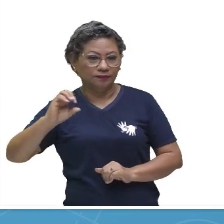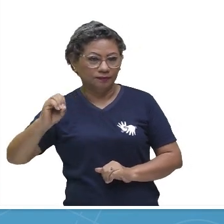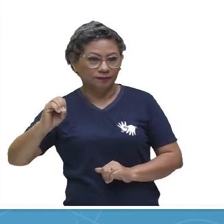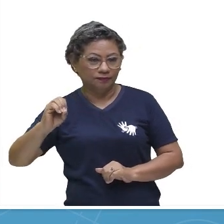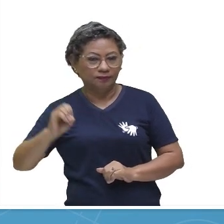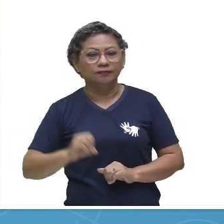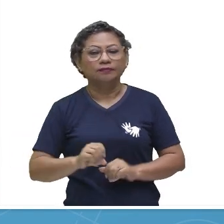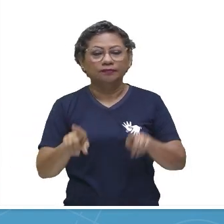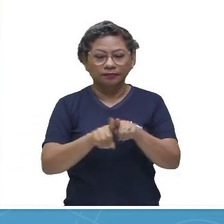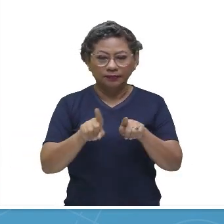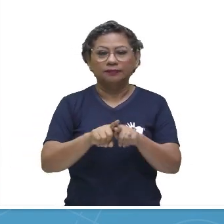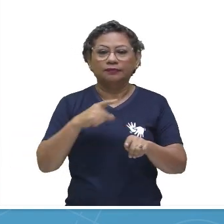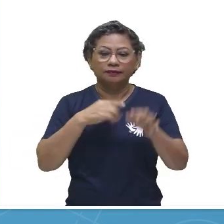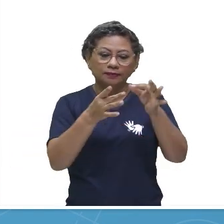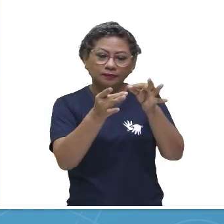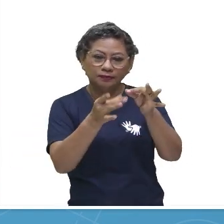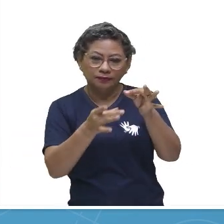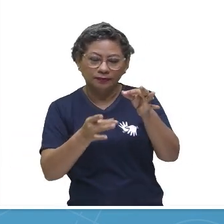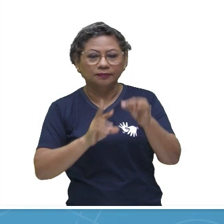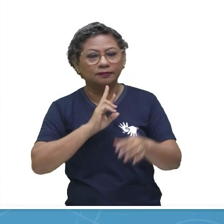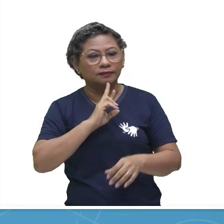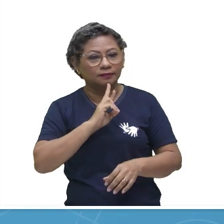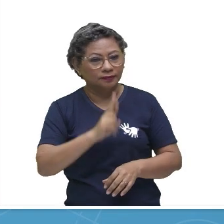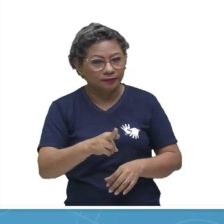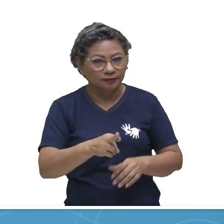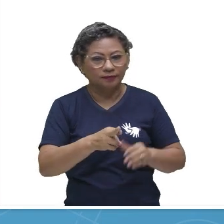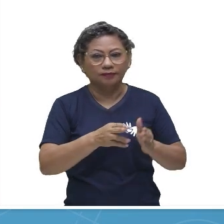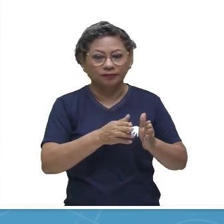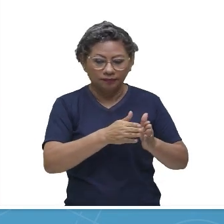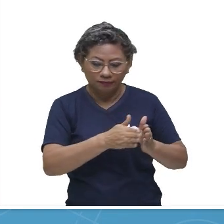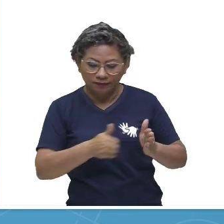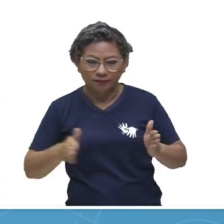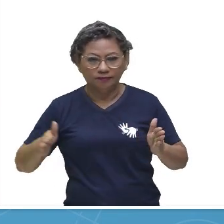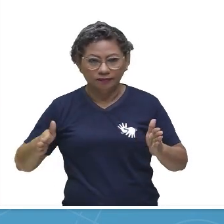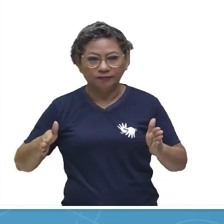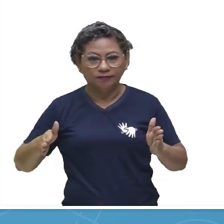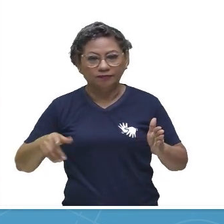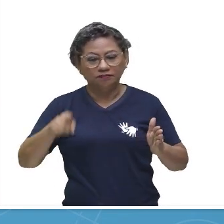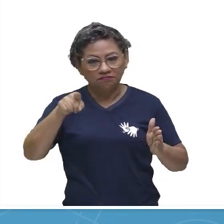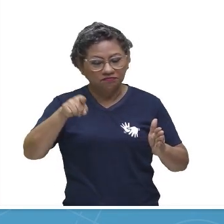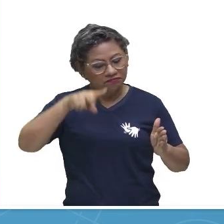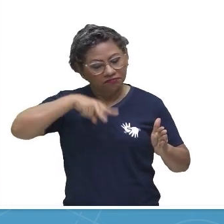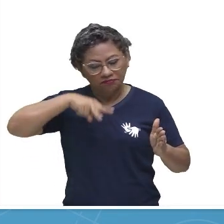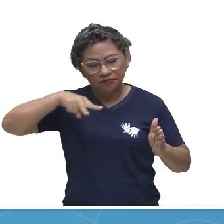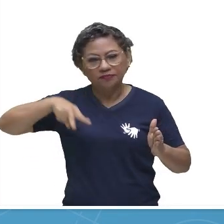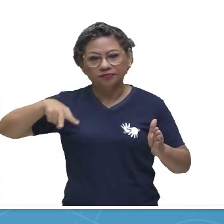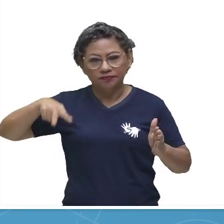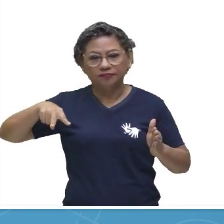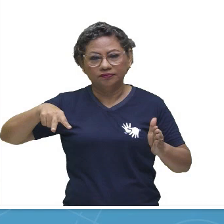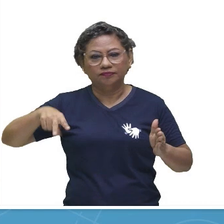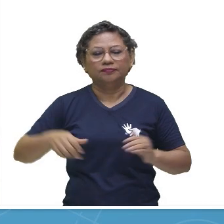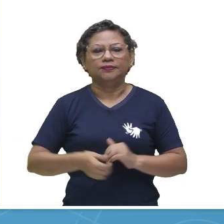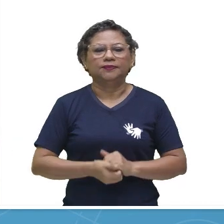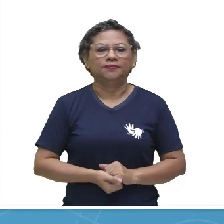tem um denominador imaginário igual a 1. Então, eu vou ter menos 1 sobre 10 elevado à terceira. Calculando, né, vou ter 1 à terceira sobre 10